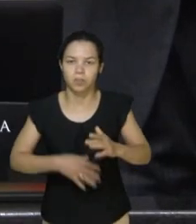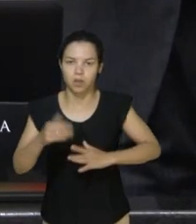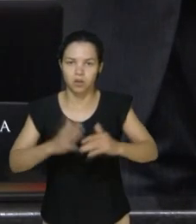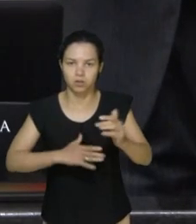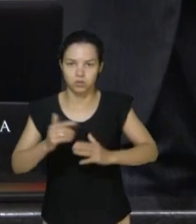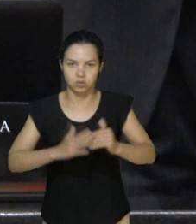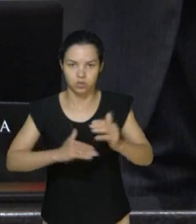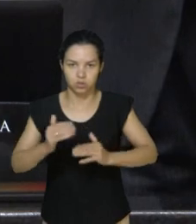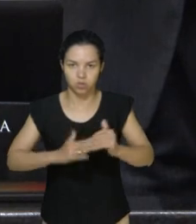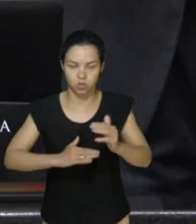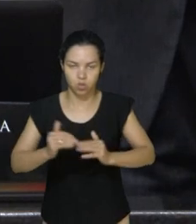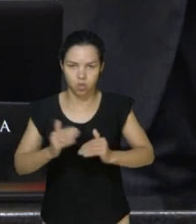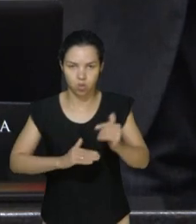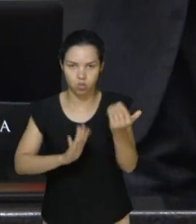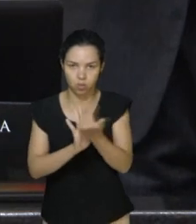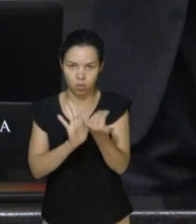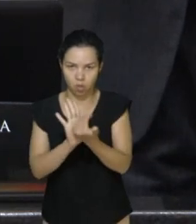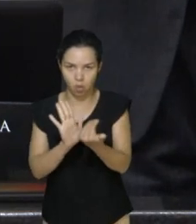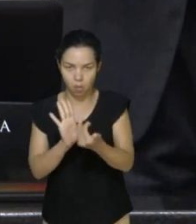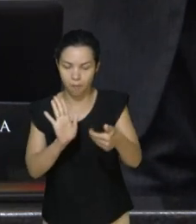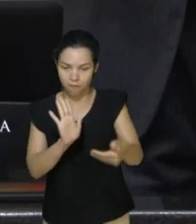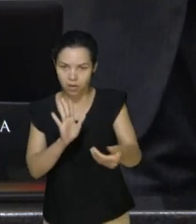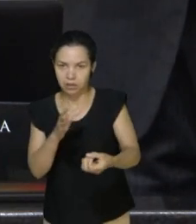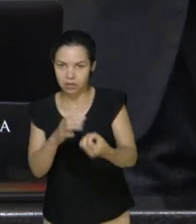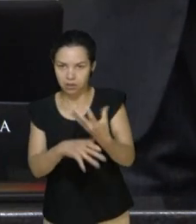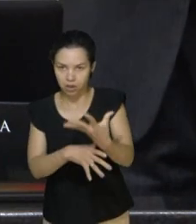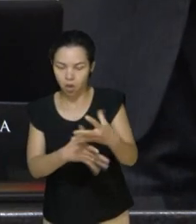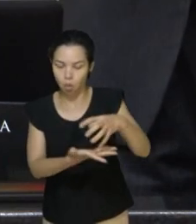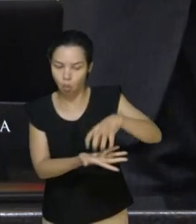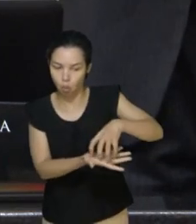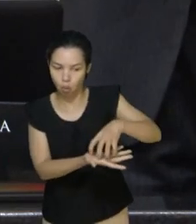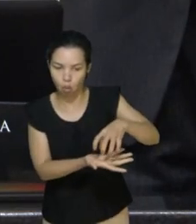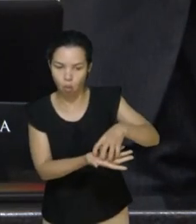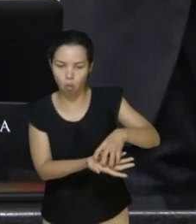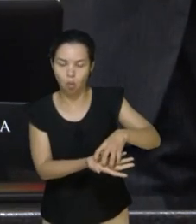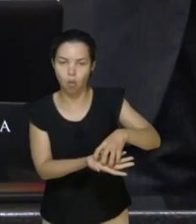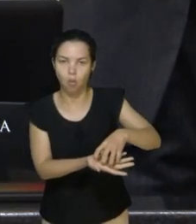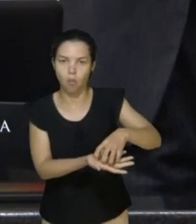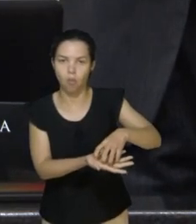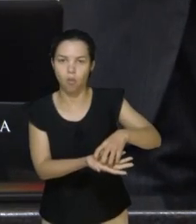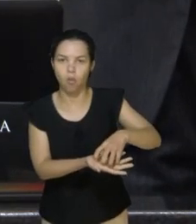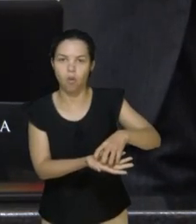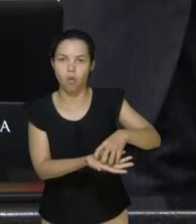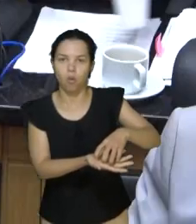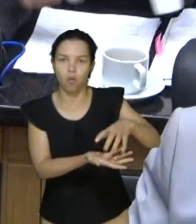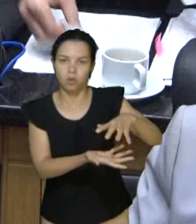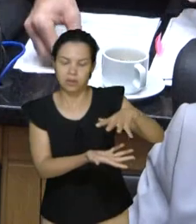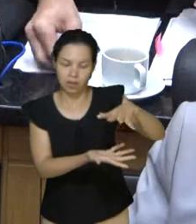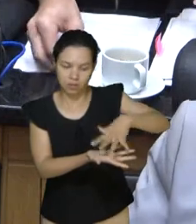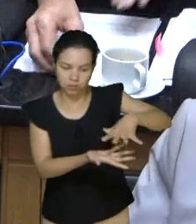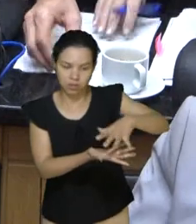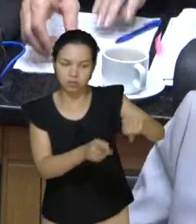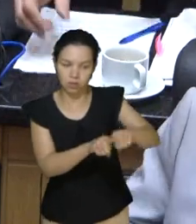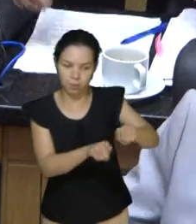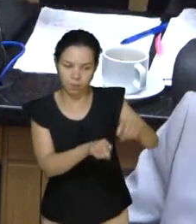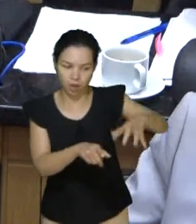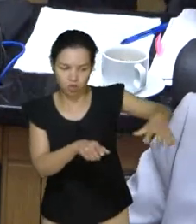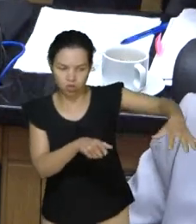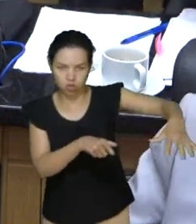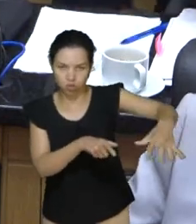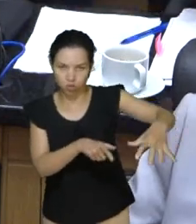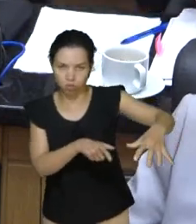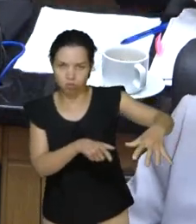será criado um núcleo central e núcleo regionais. Nesse sentido, eu concordo com o veto